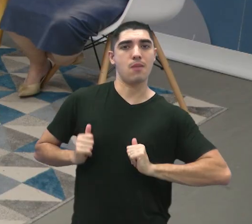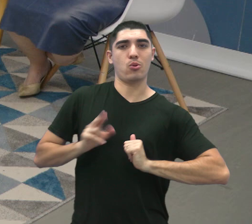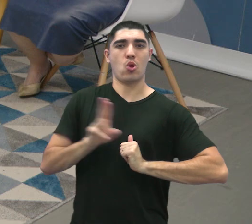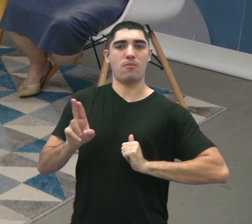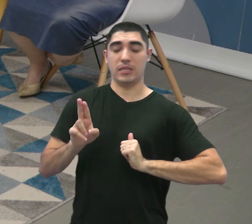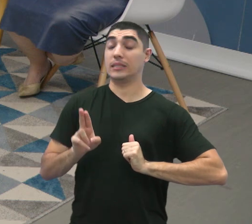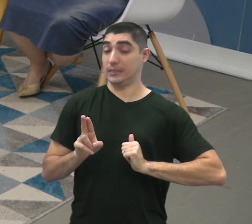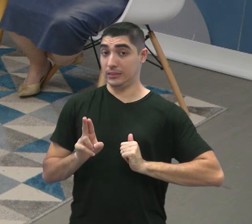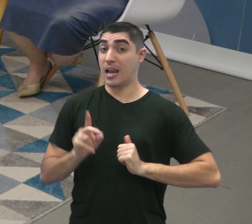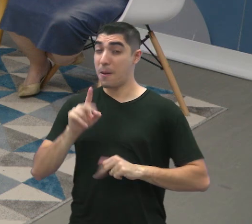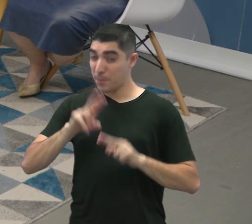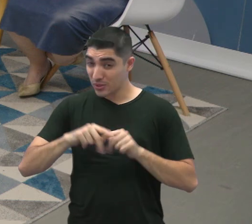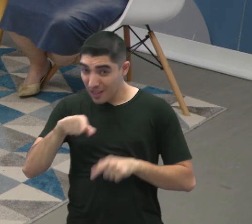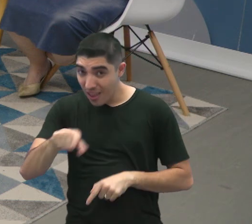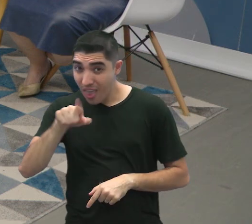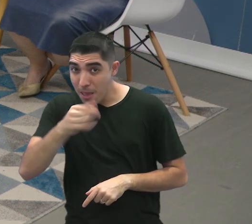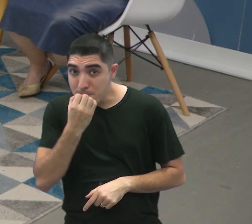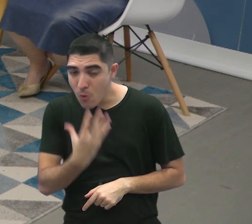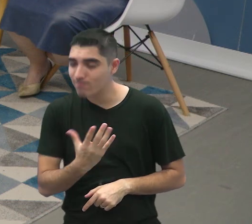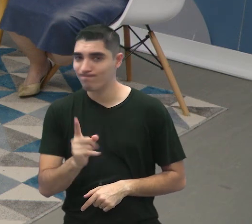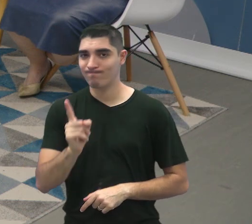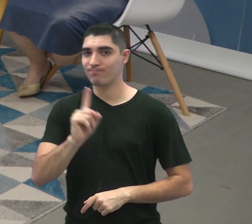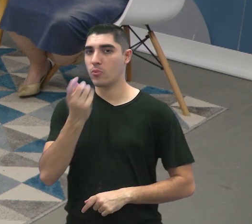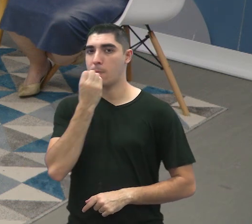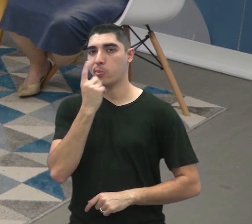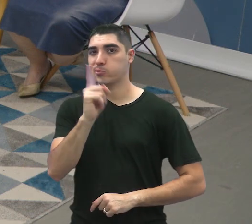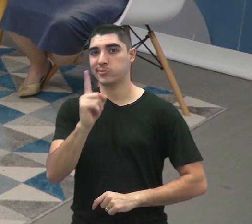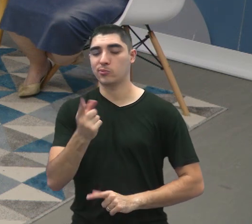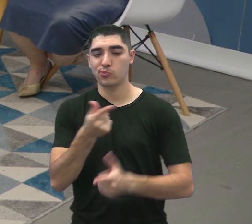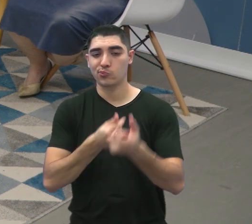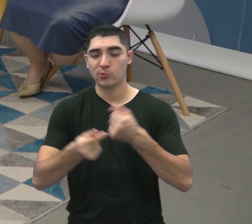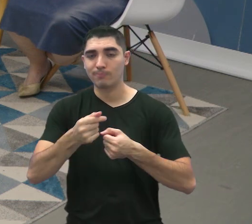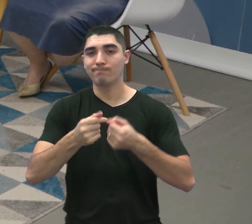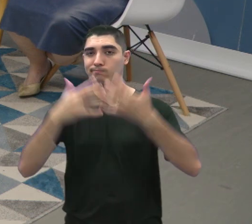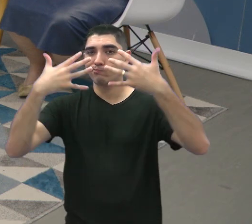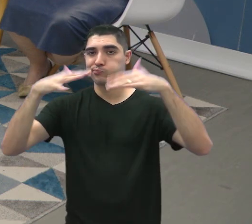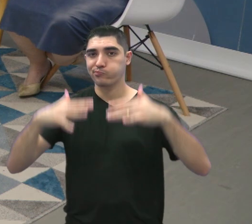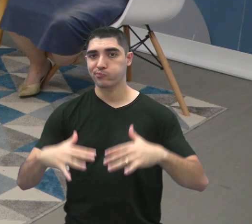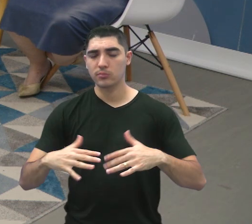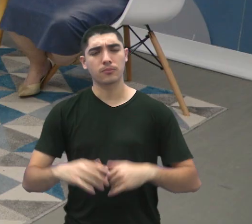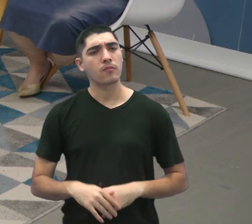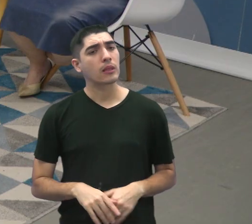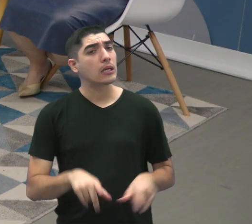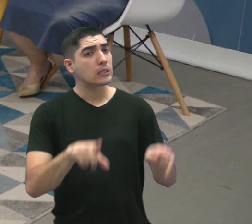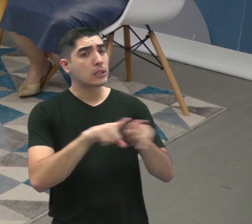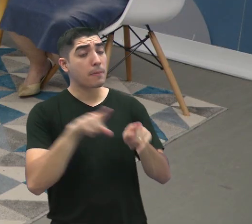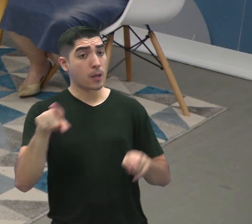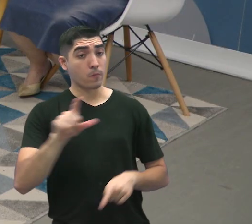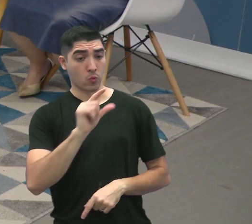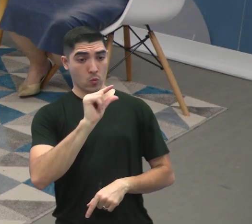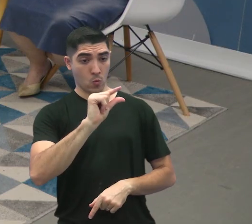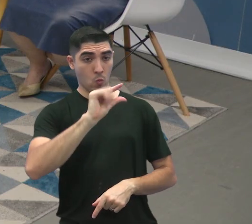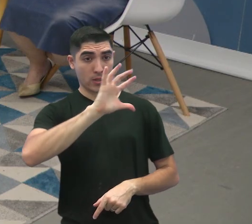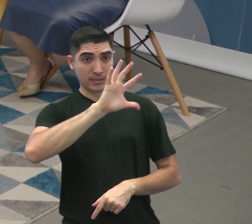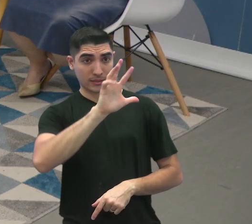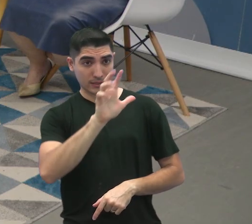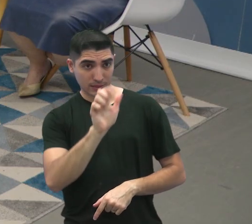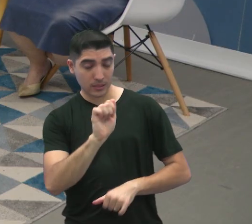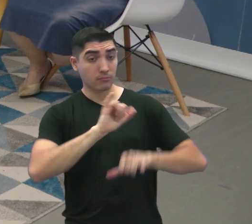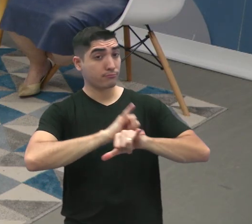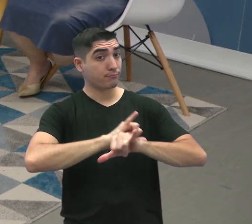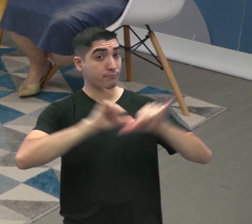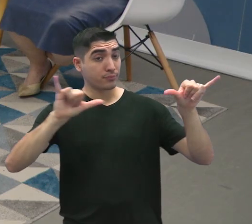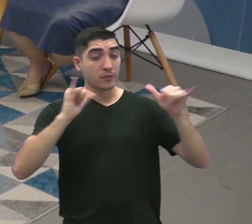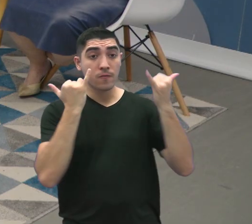essa parte não é boa para a economia. E a gente percebe, gente, que os dados, né, do Serasa mostram